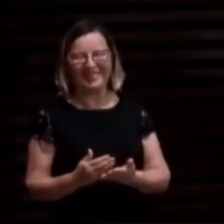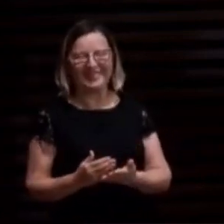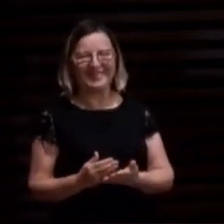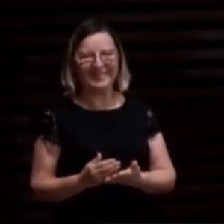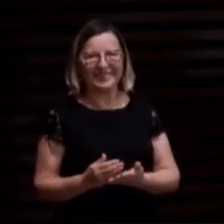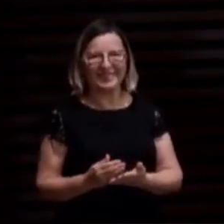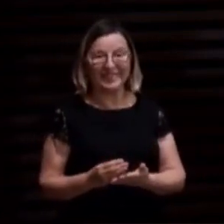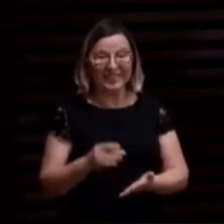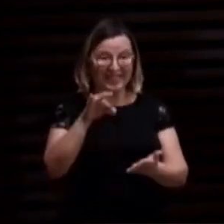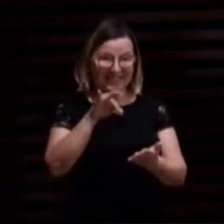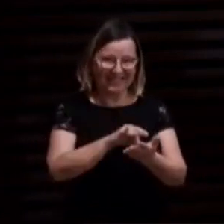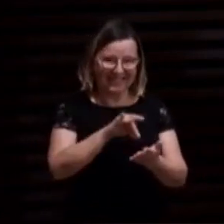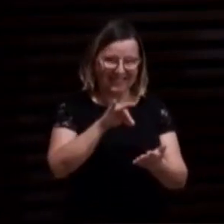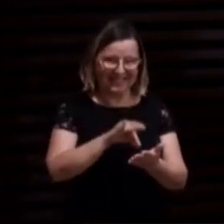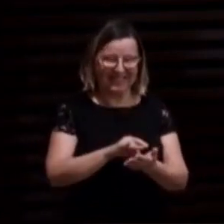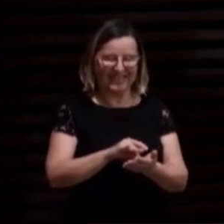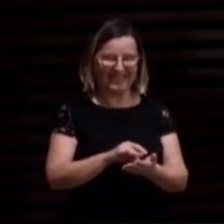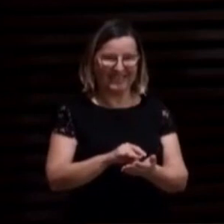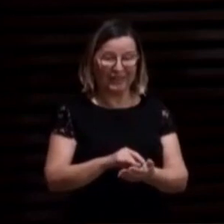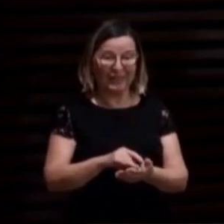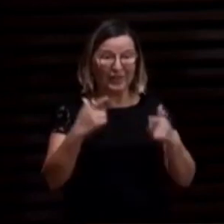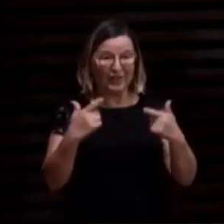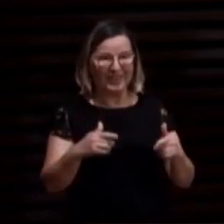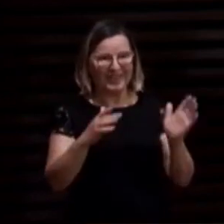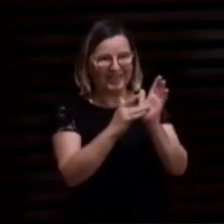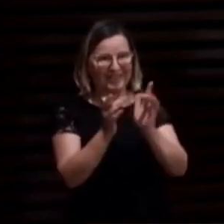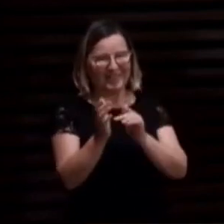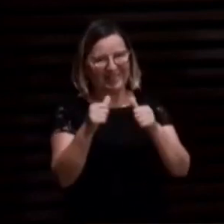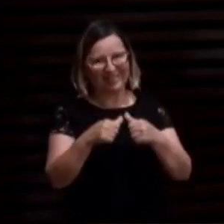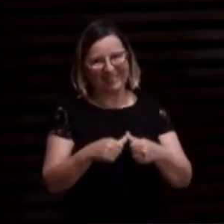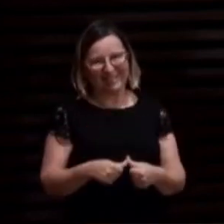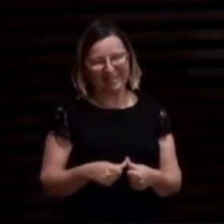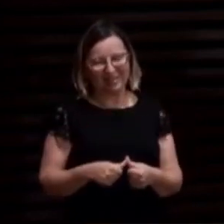da realidade onde Jesus se encontrava